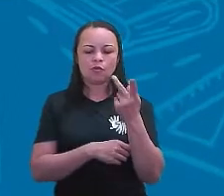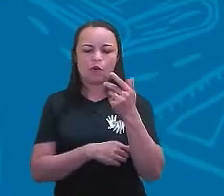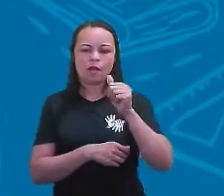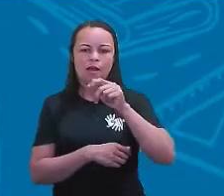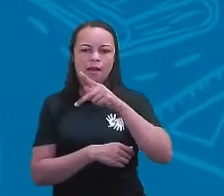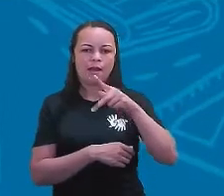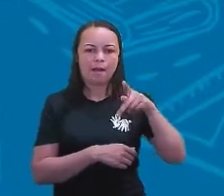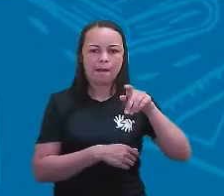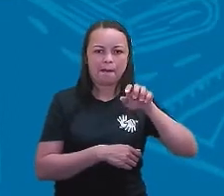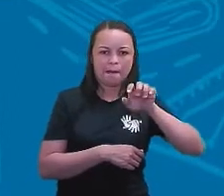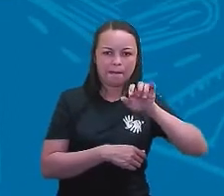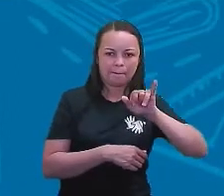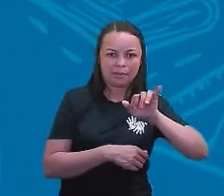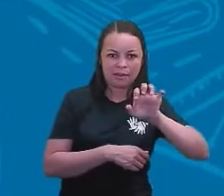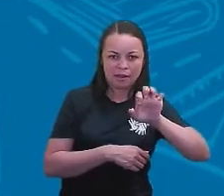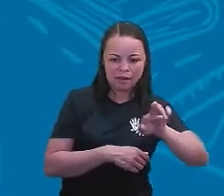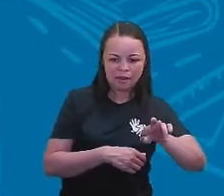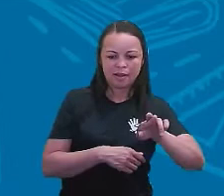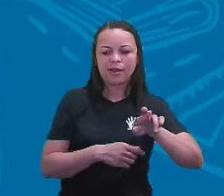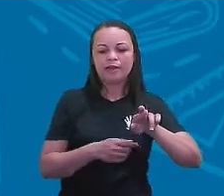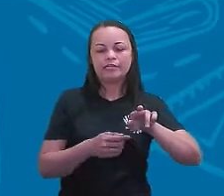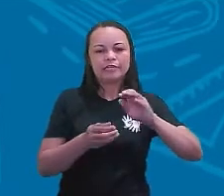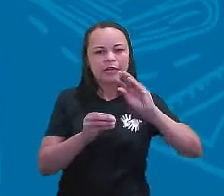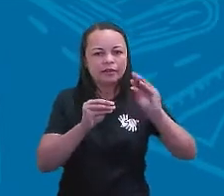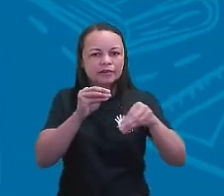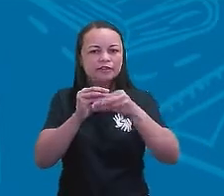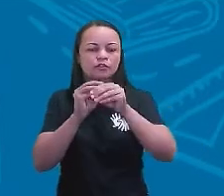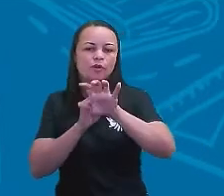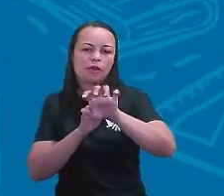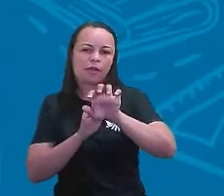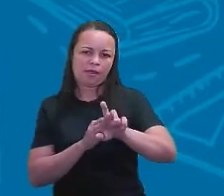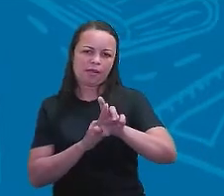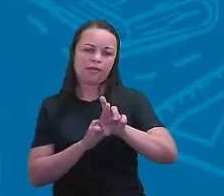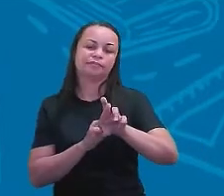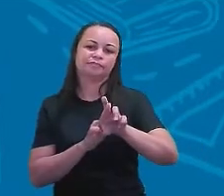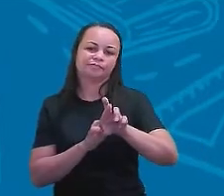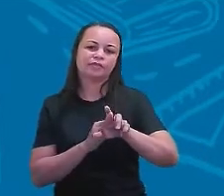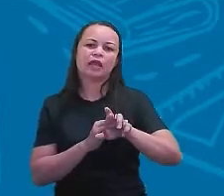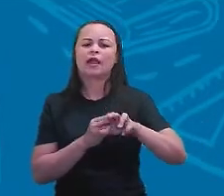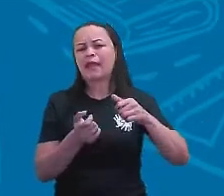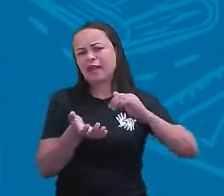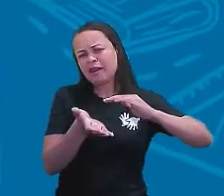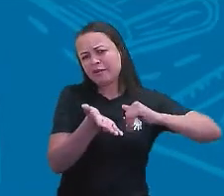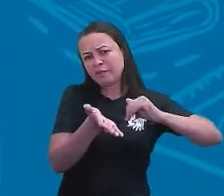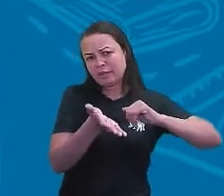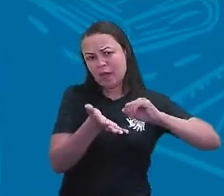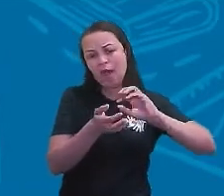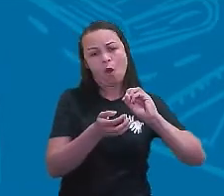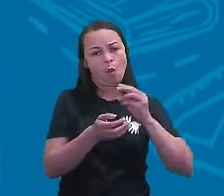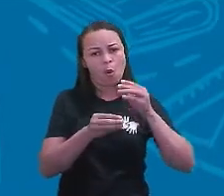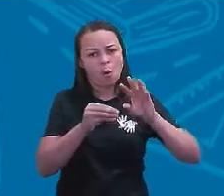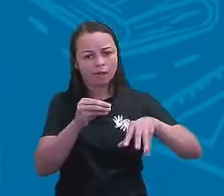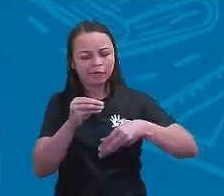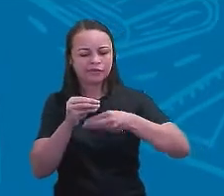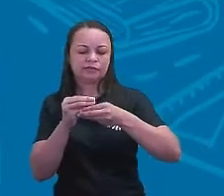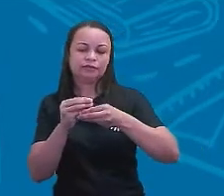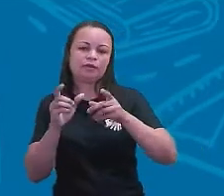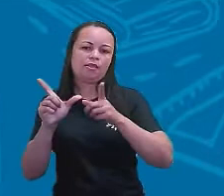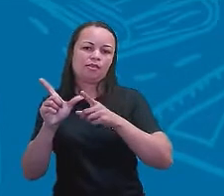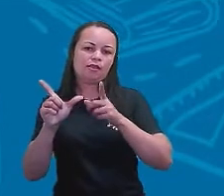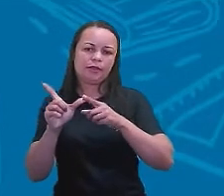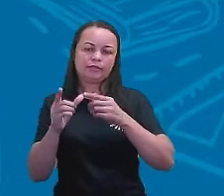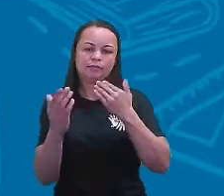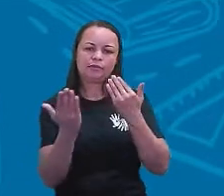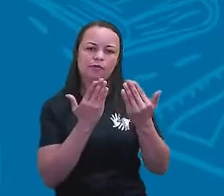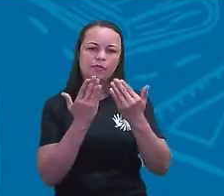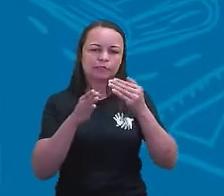ER, tá? E aí diz, pode ser necessário eliminar ou acrescentar, olha aí, ó, letras para formar o